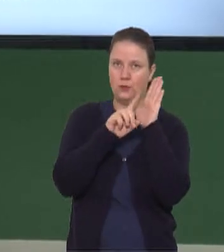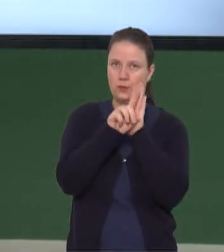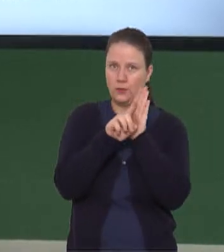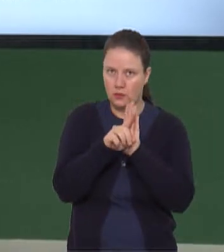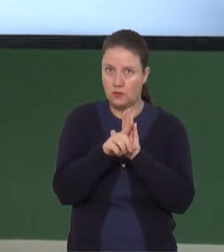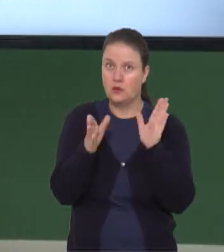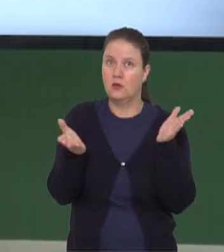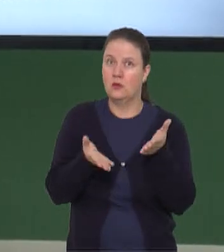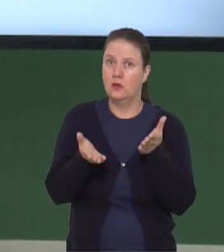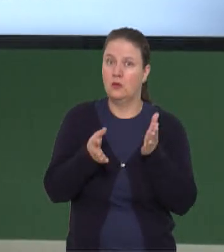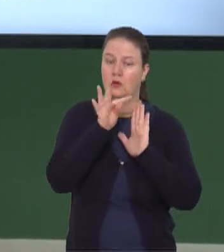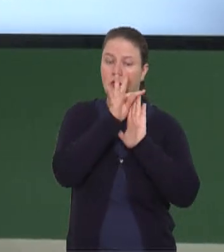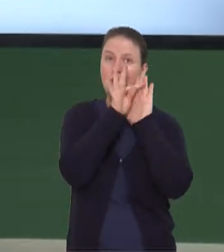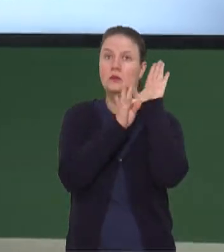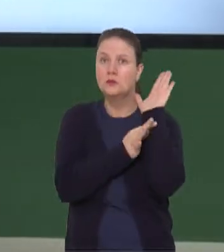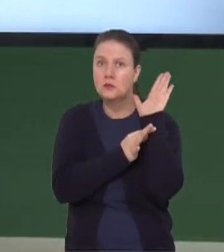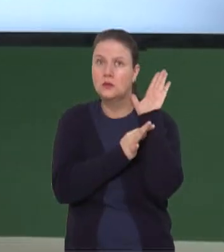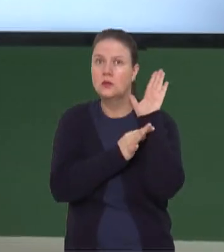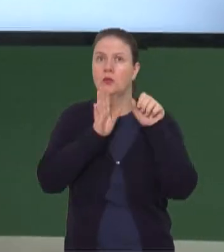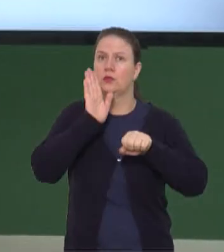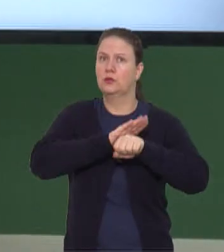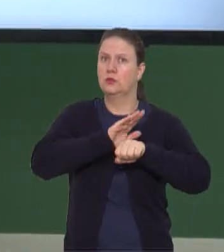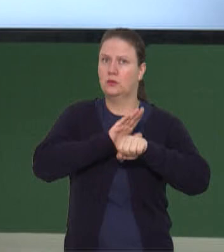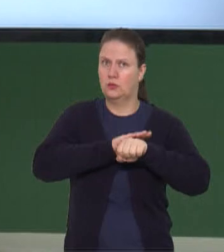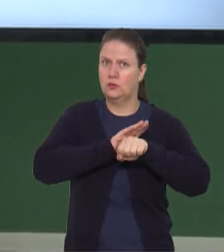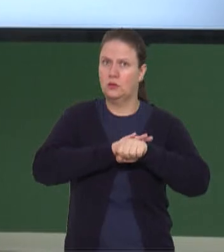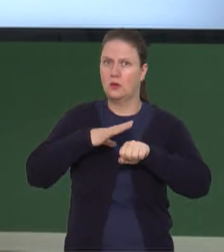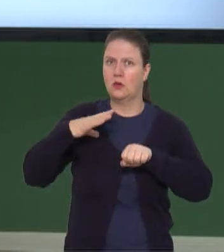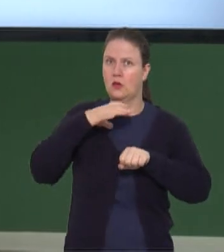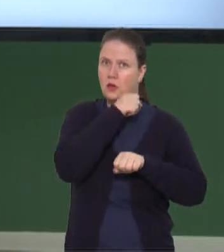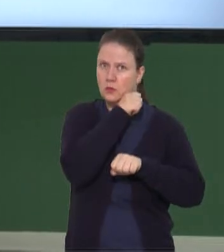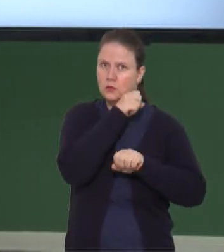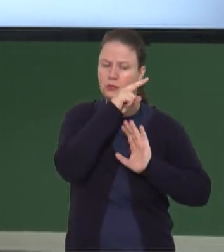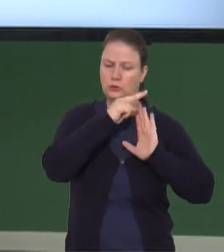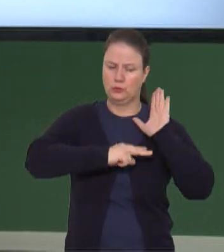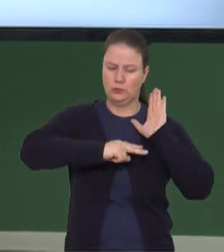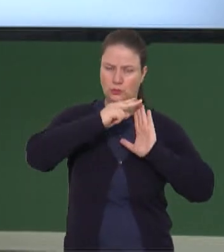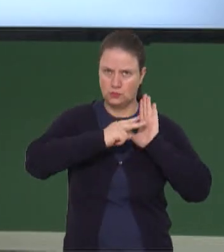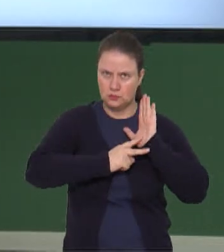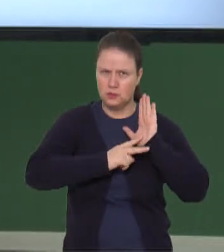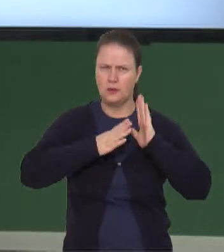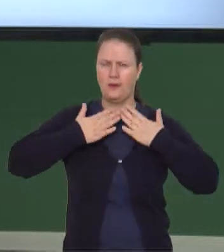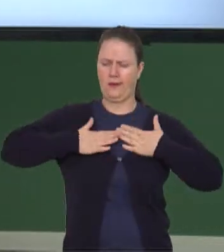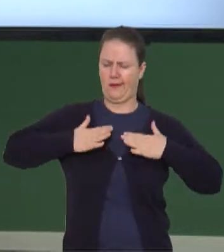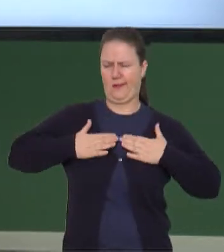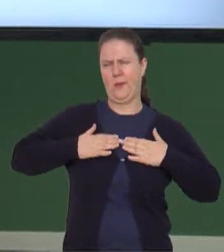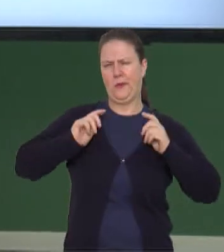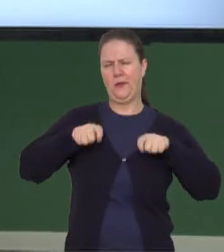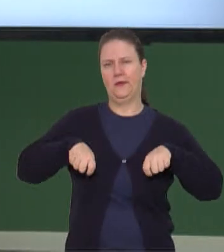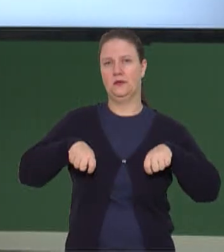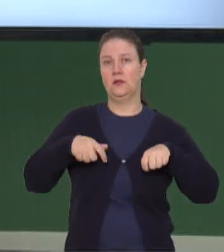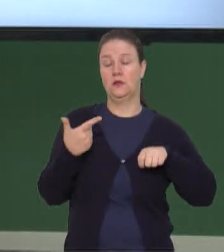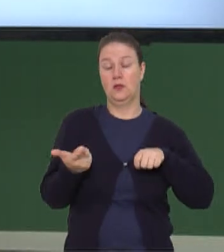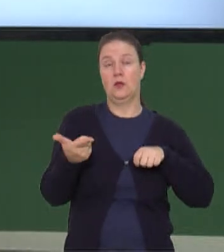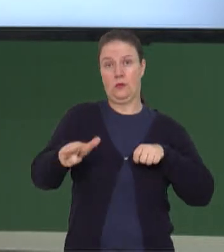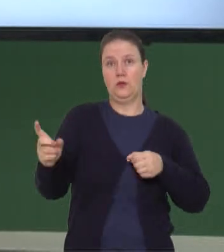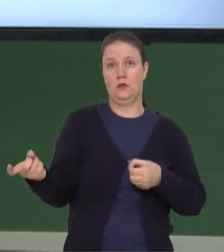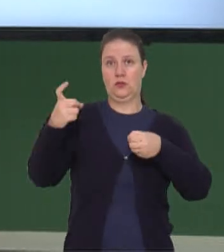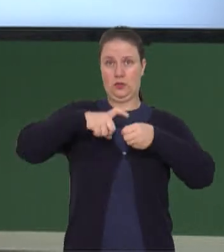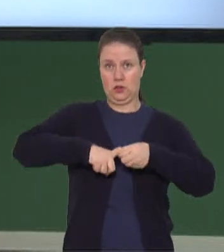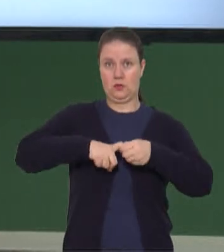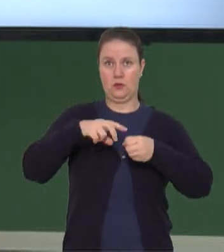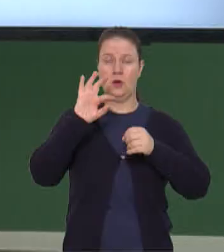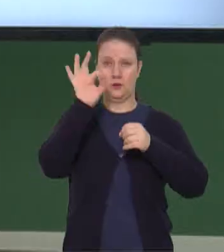agora vocês têm o texto, né? Eu vou dar uns minutos para vocês lerem o texto, leiam com calma e já vão respondendo as questões. Daí, na sequência, a gente vem